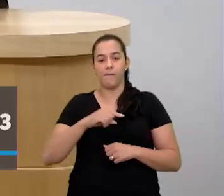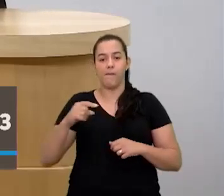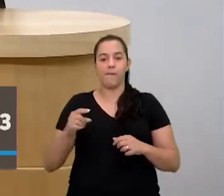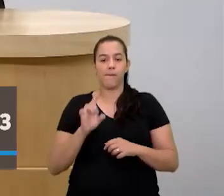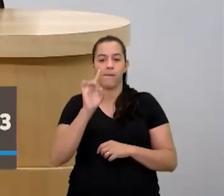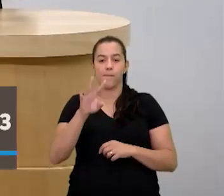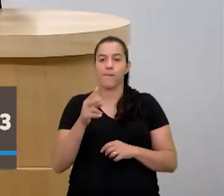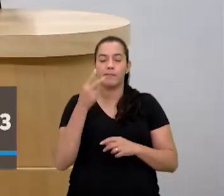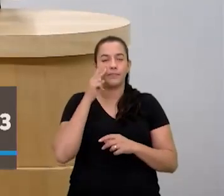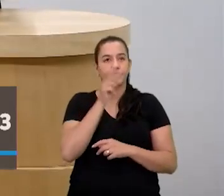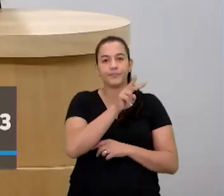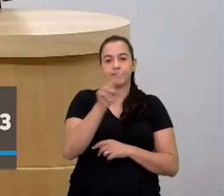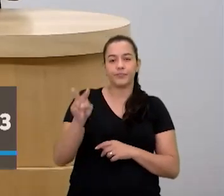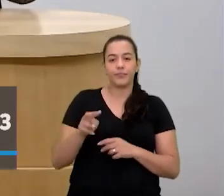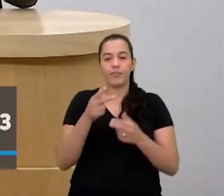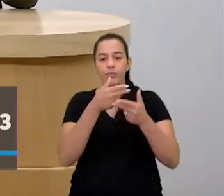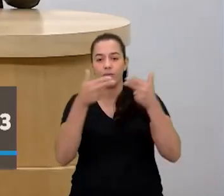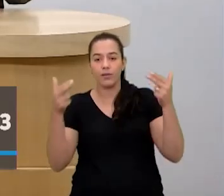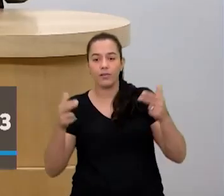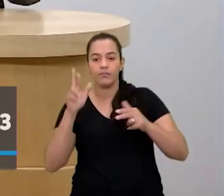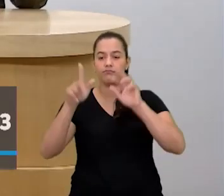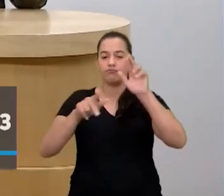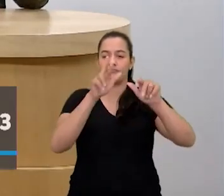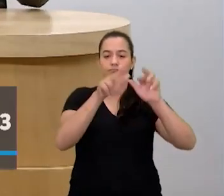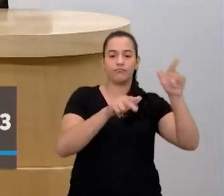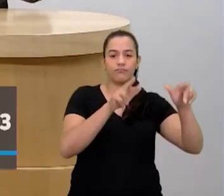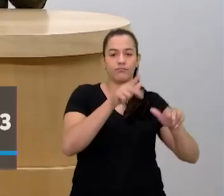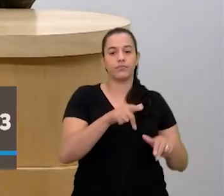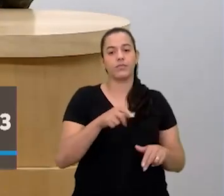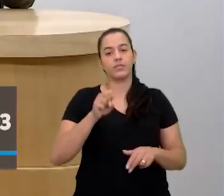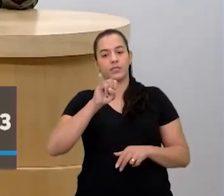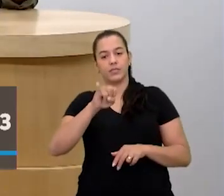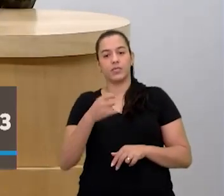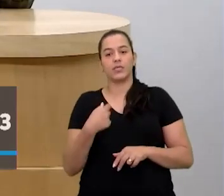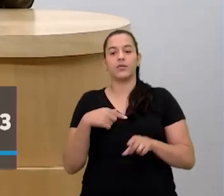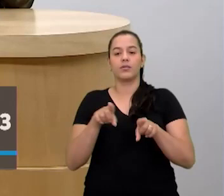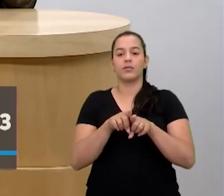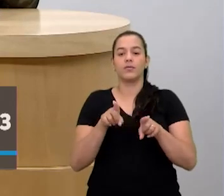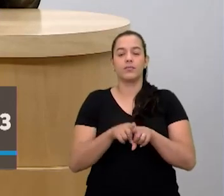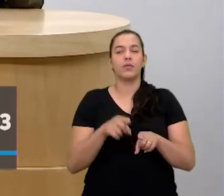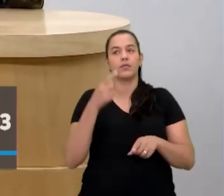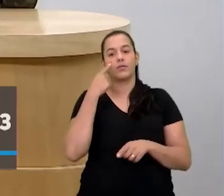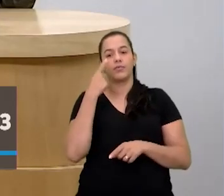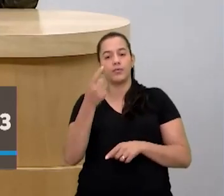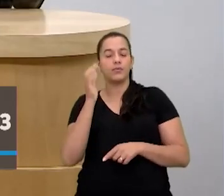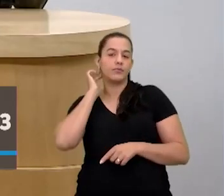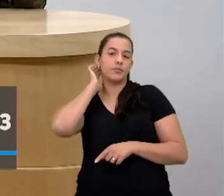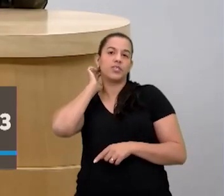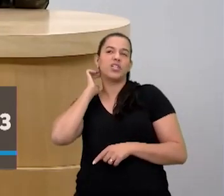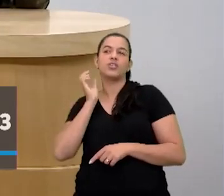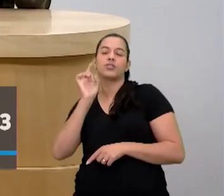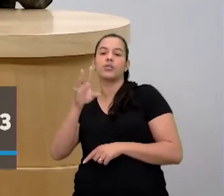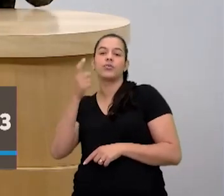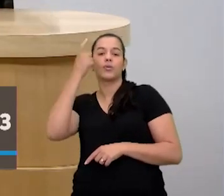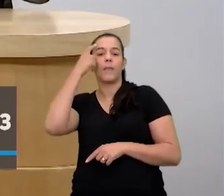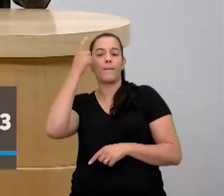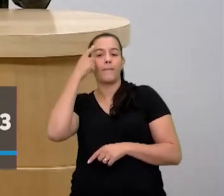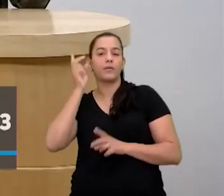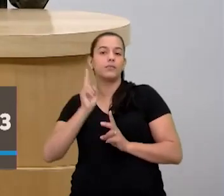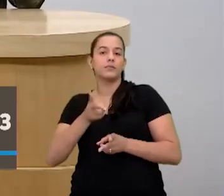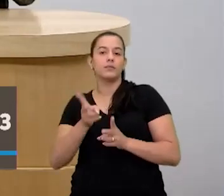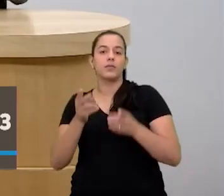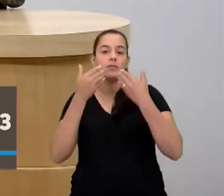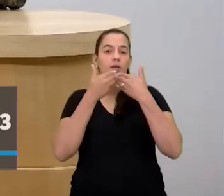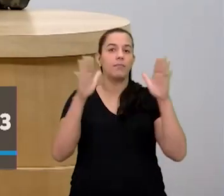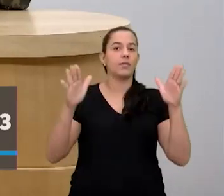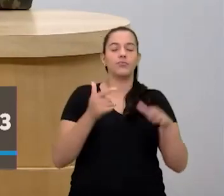conseguir enxergar as diferentes vertentes se eu me propor a isso. Se eu olhar só da forma que eu penso, se eu não abrir esse